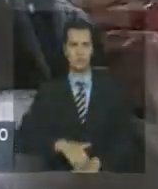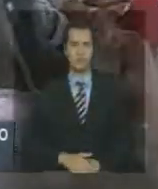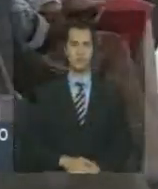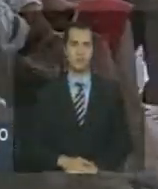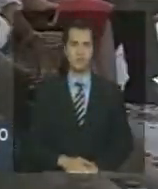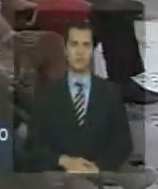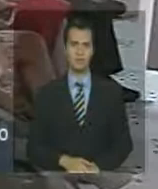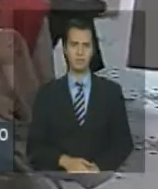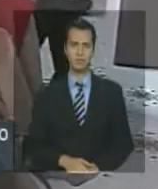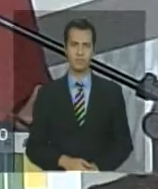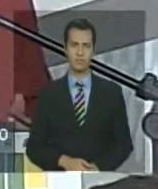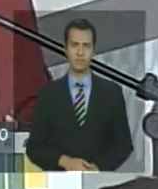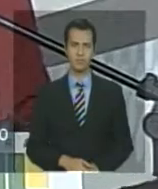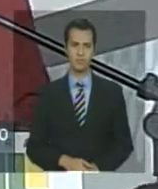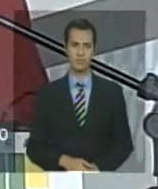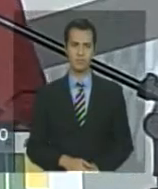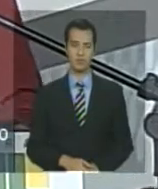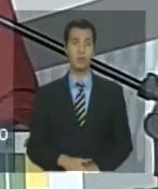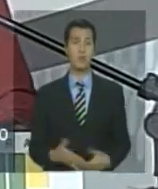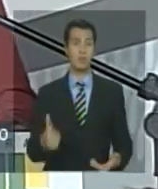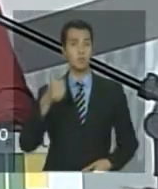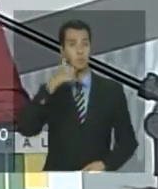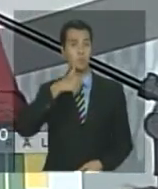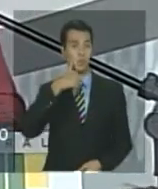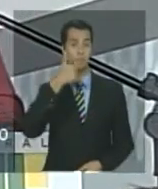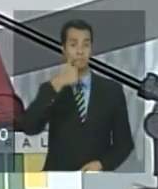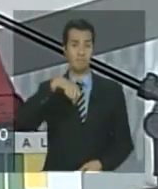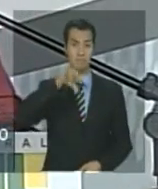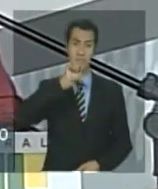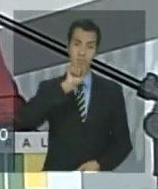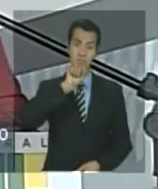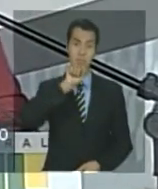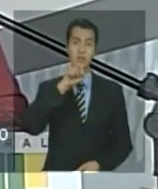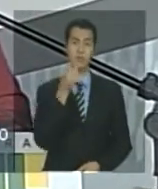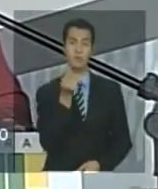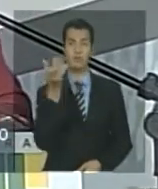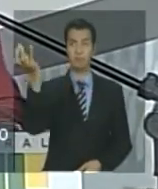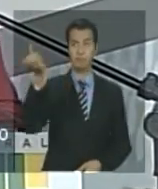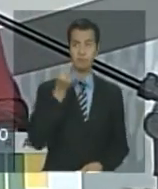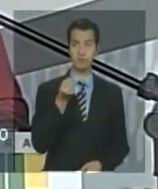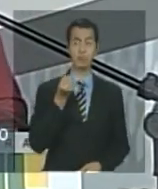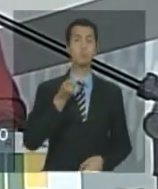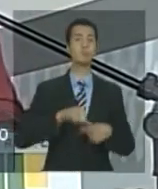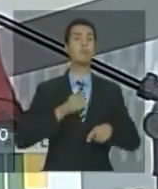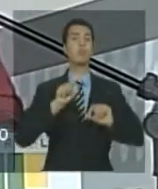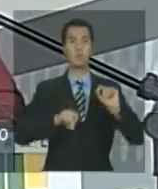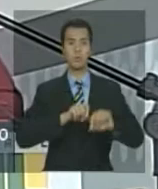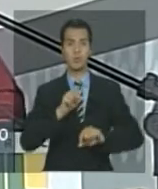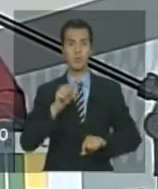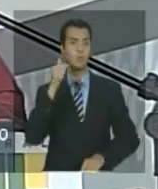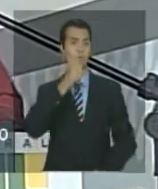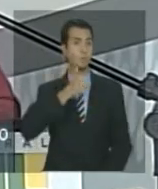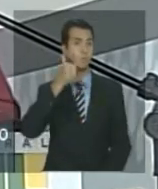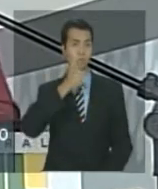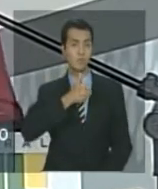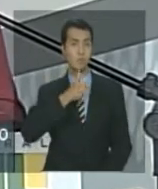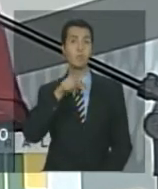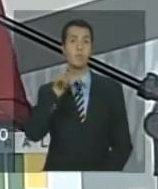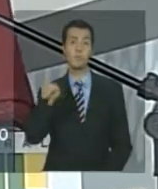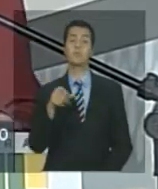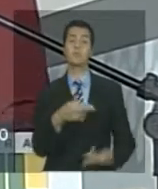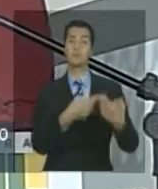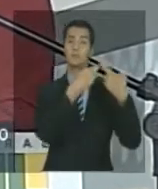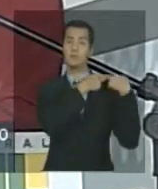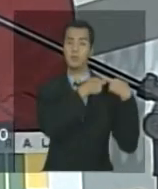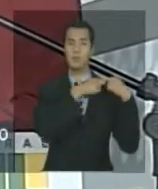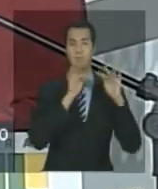E fazer com que as mães recebam é porque as mães são as responsáveis pela